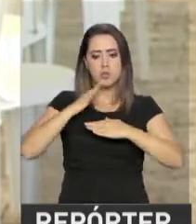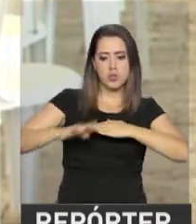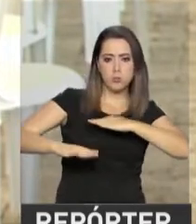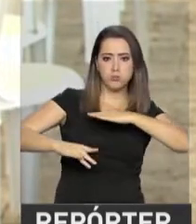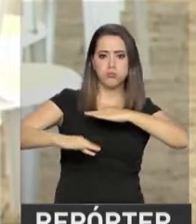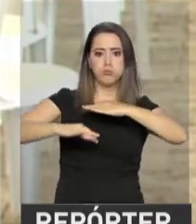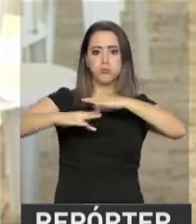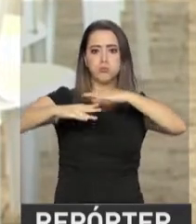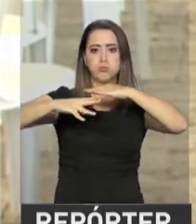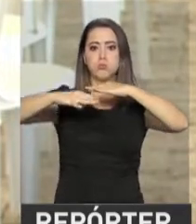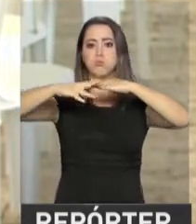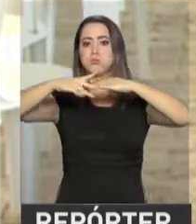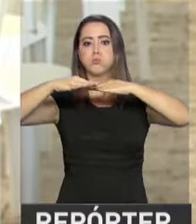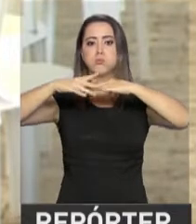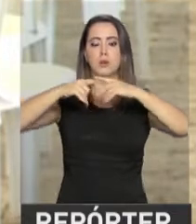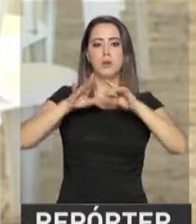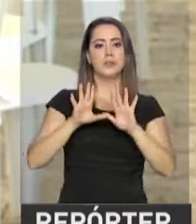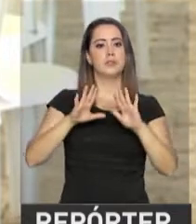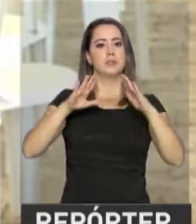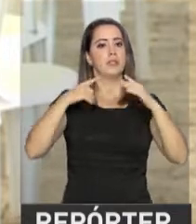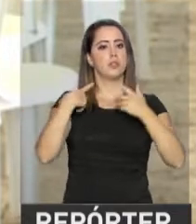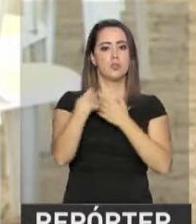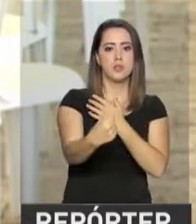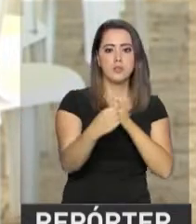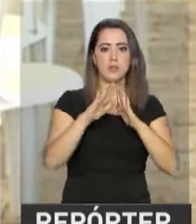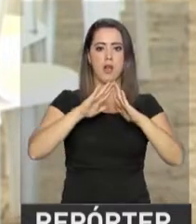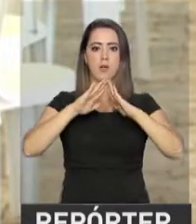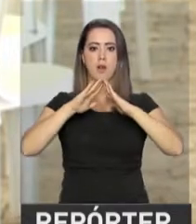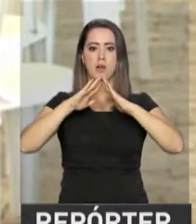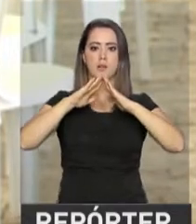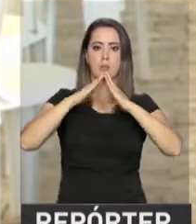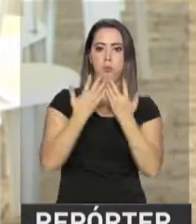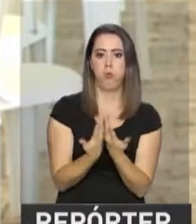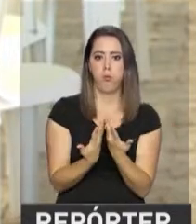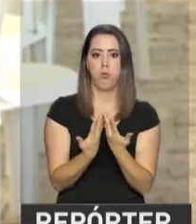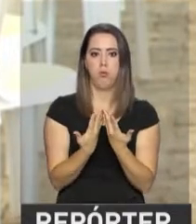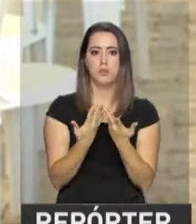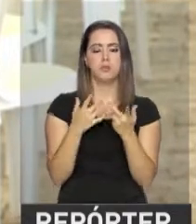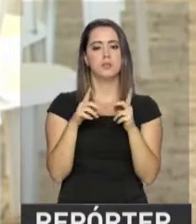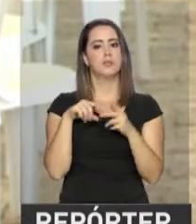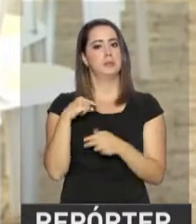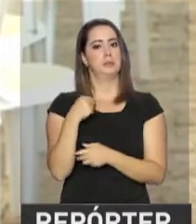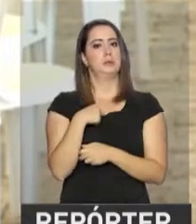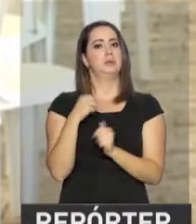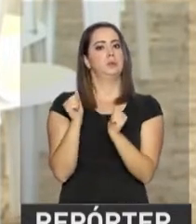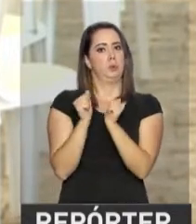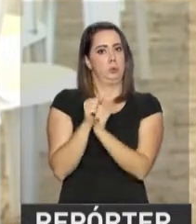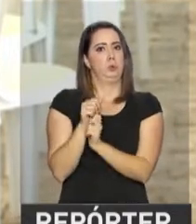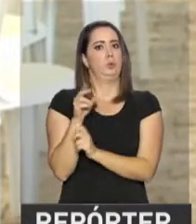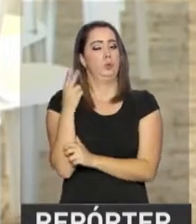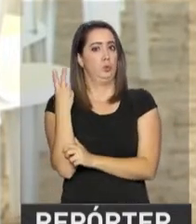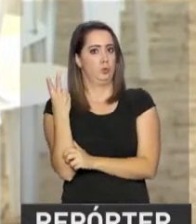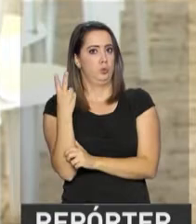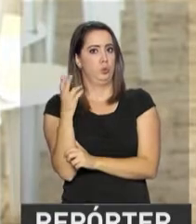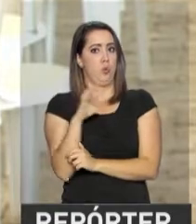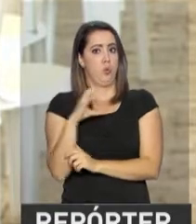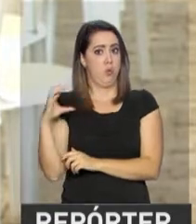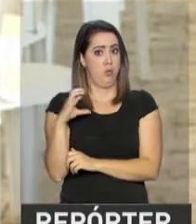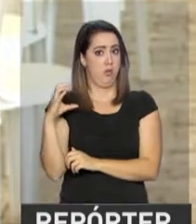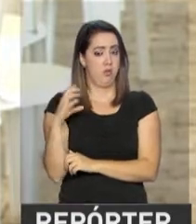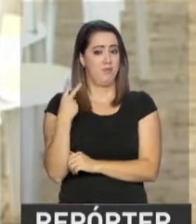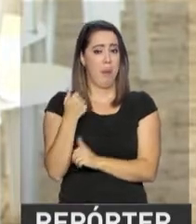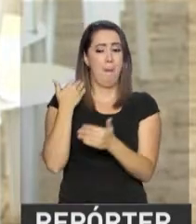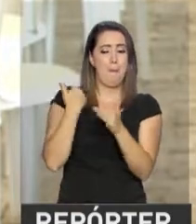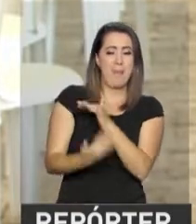foi sair e a casa desabar. A casa, minha casa, minhas duas cunhadas. E aí, vocês perderam?